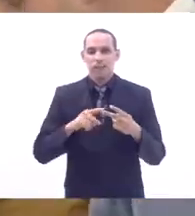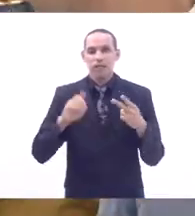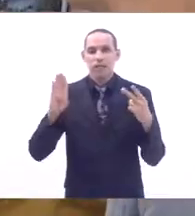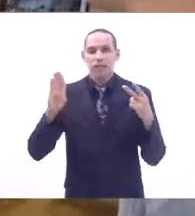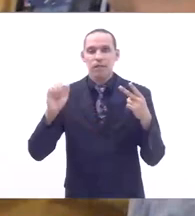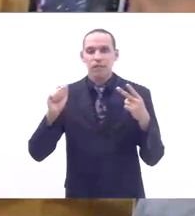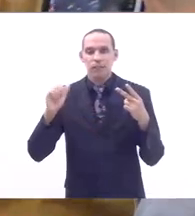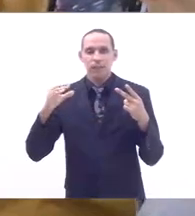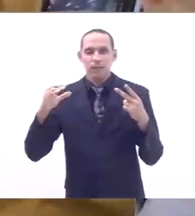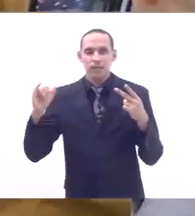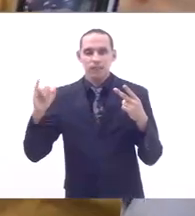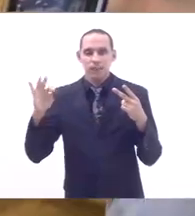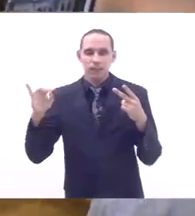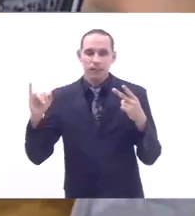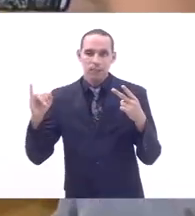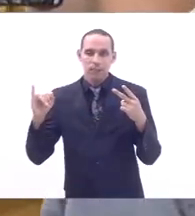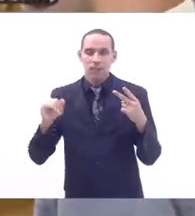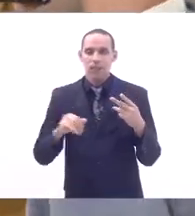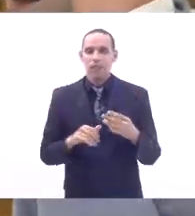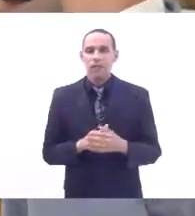Bacite.